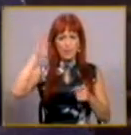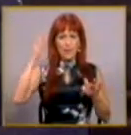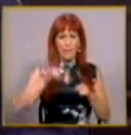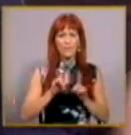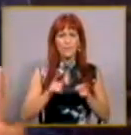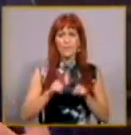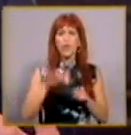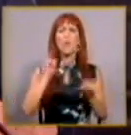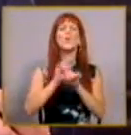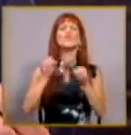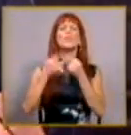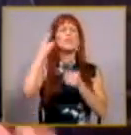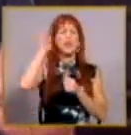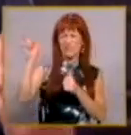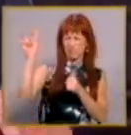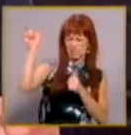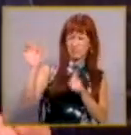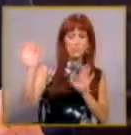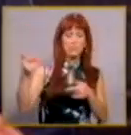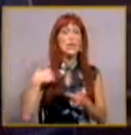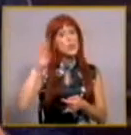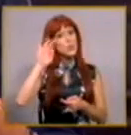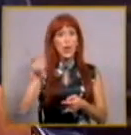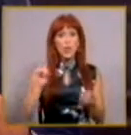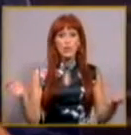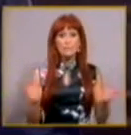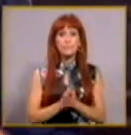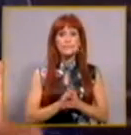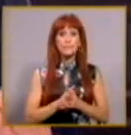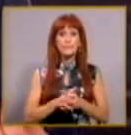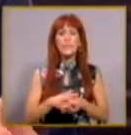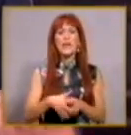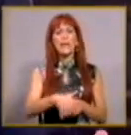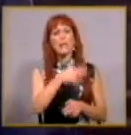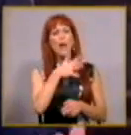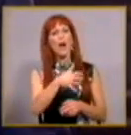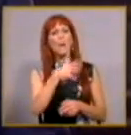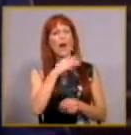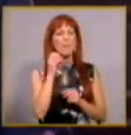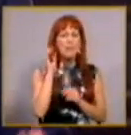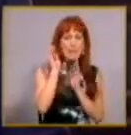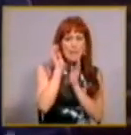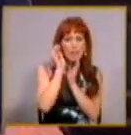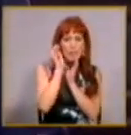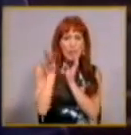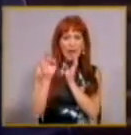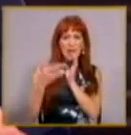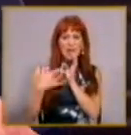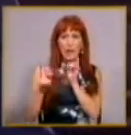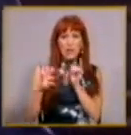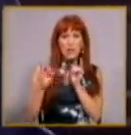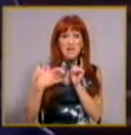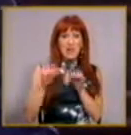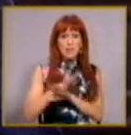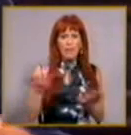o que é que os outros partidos pensam sobre isso. E bem sei qual é, digamos, o discurso do murmúrio do PSD. O PSD quer que o ministro saia